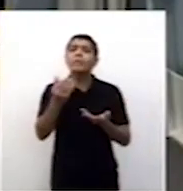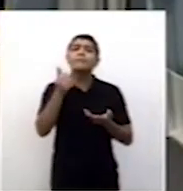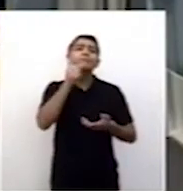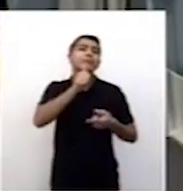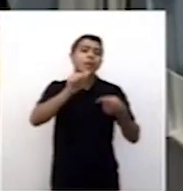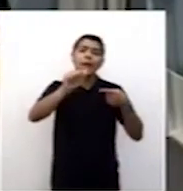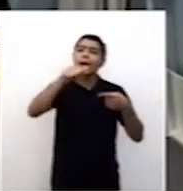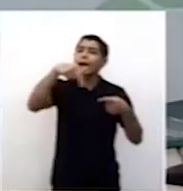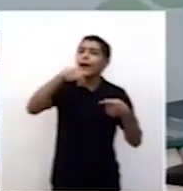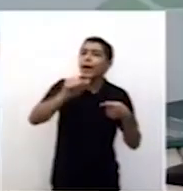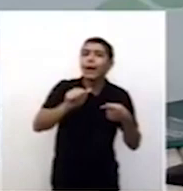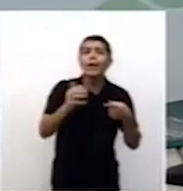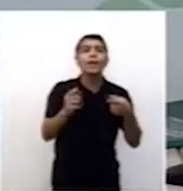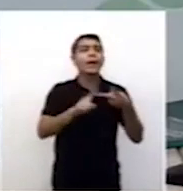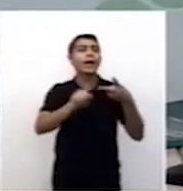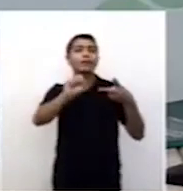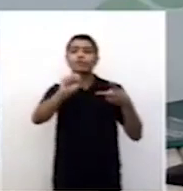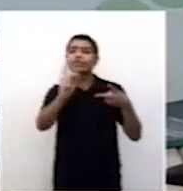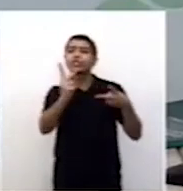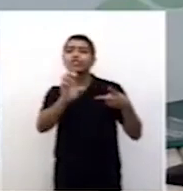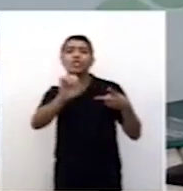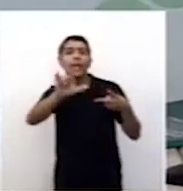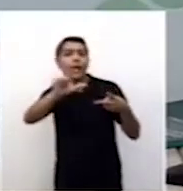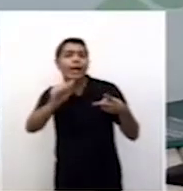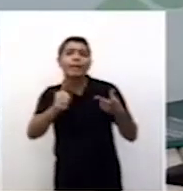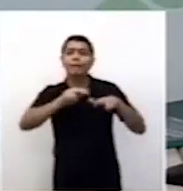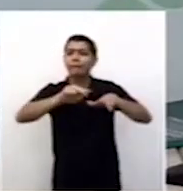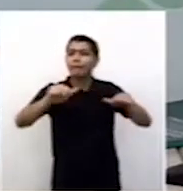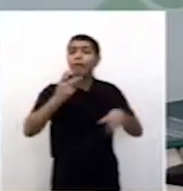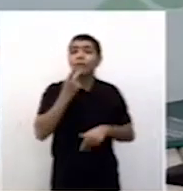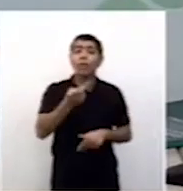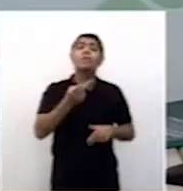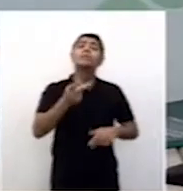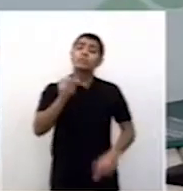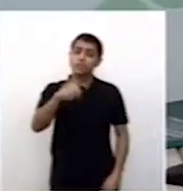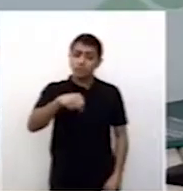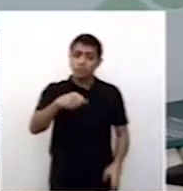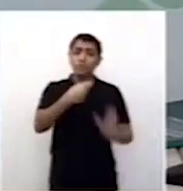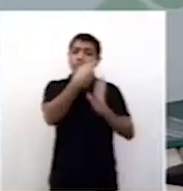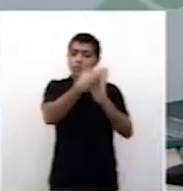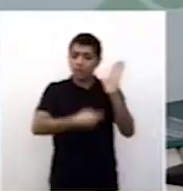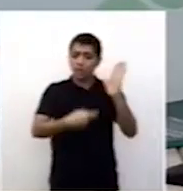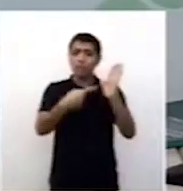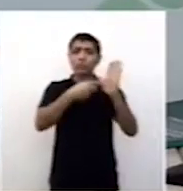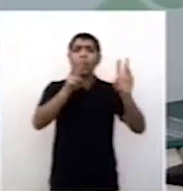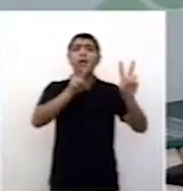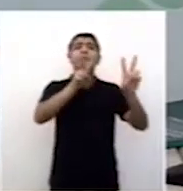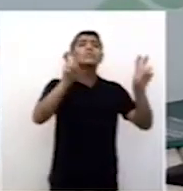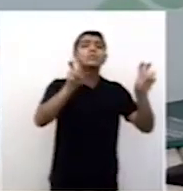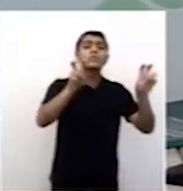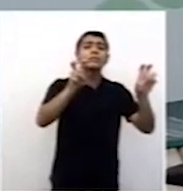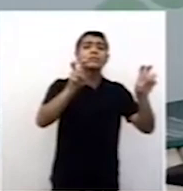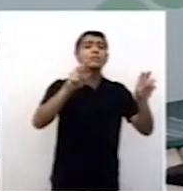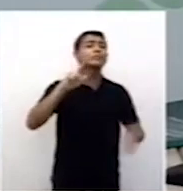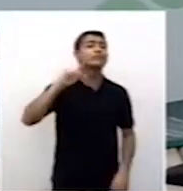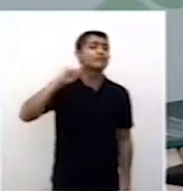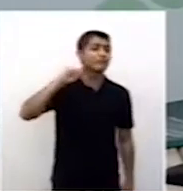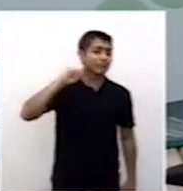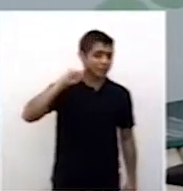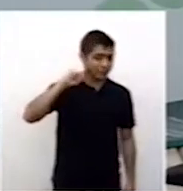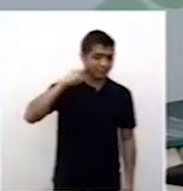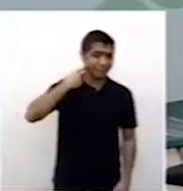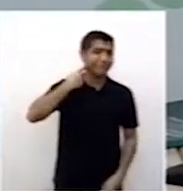né? Afirmaram que sim, um assunto abordado no texto é a poluição, né? E que é um assunto